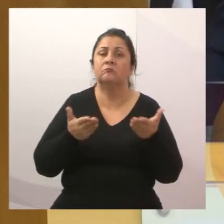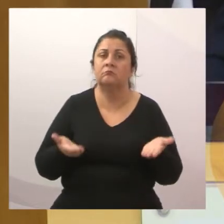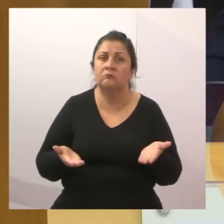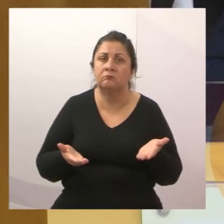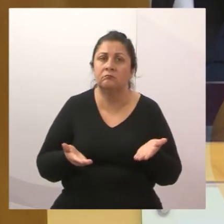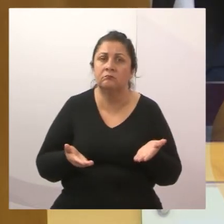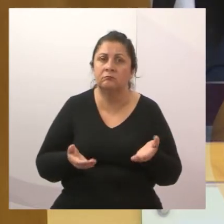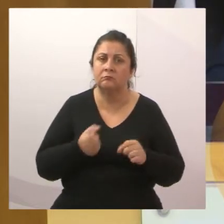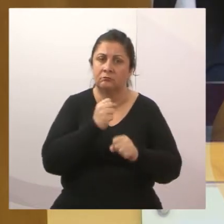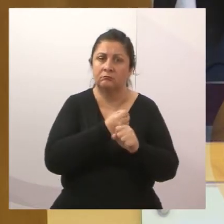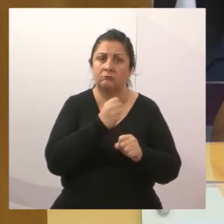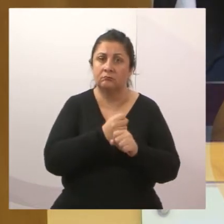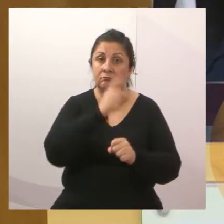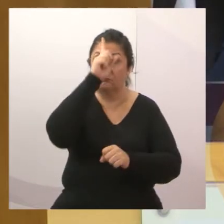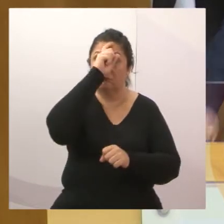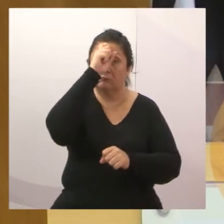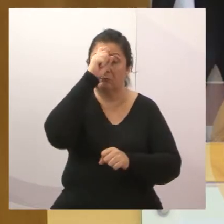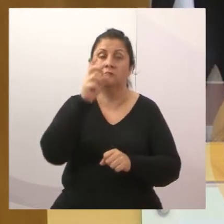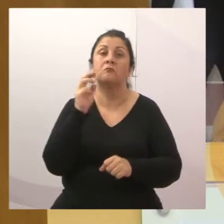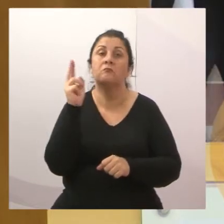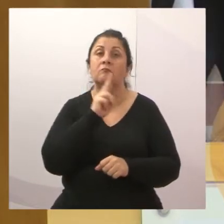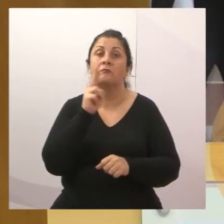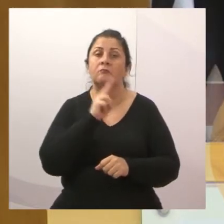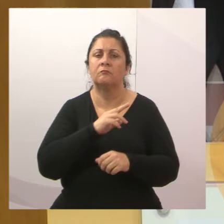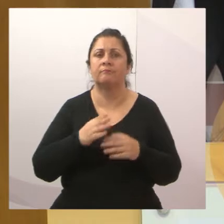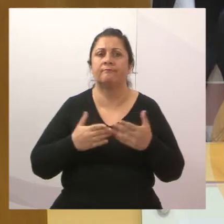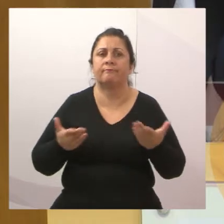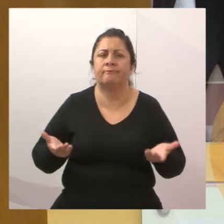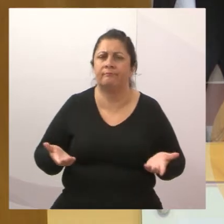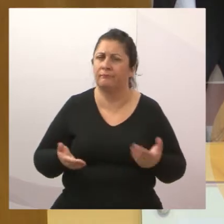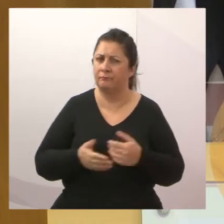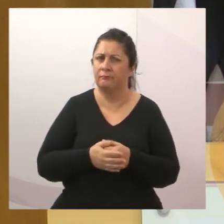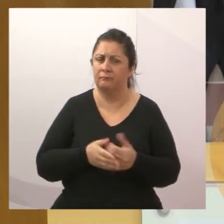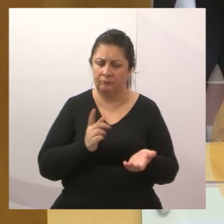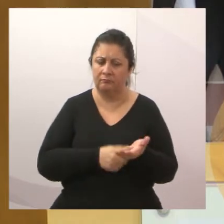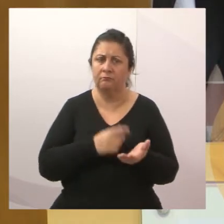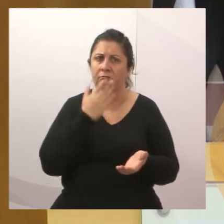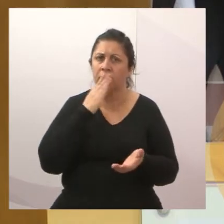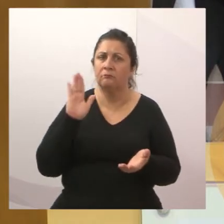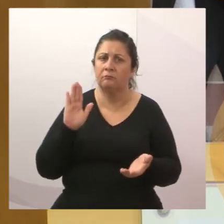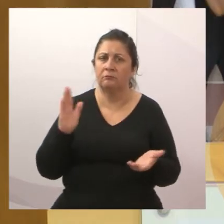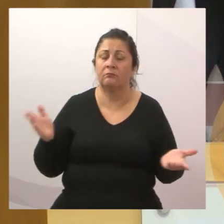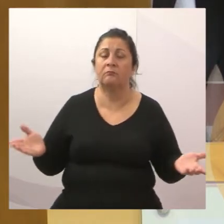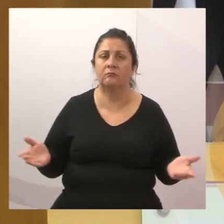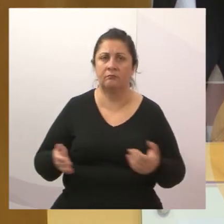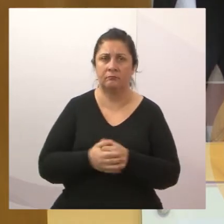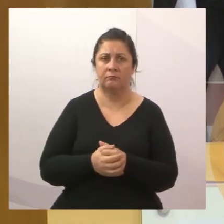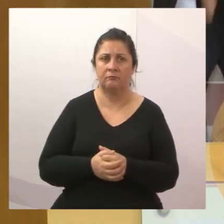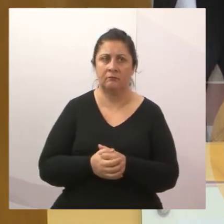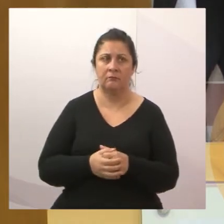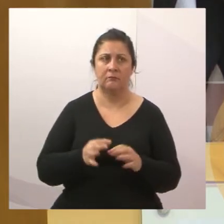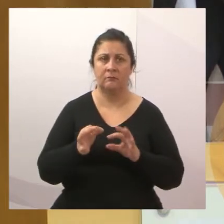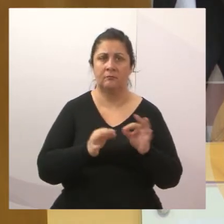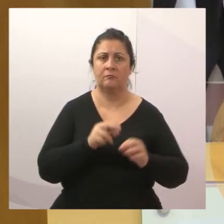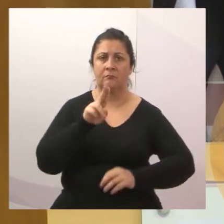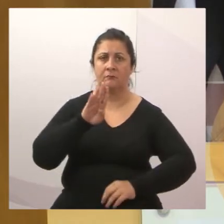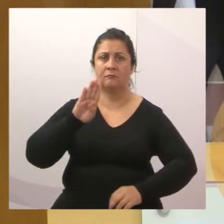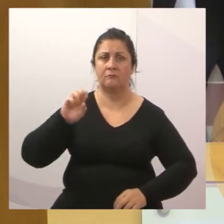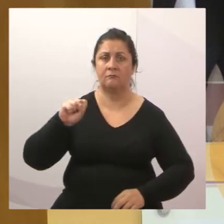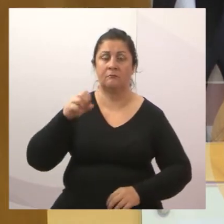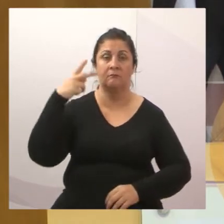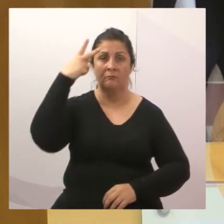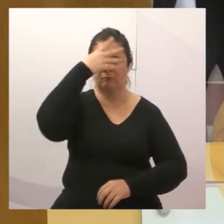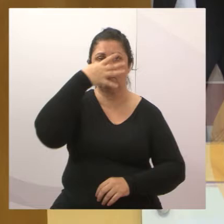do pronto-socorro, está aqui no programa de governo, está aqui a instalação de UBSs